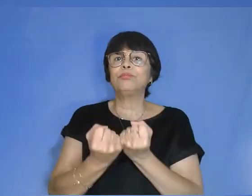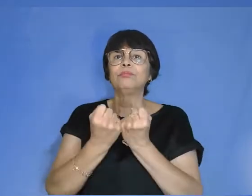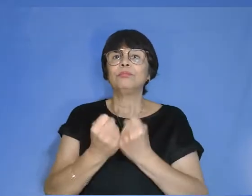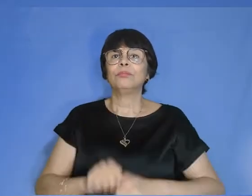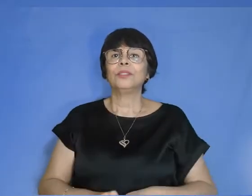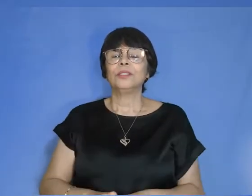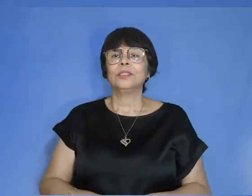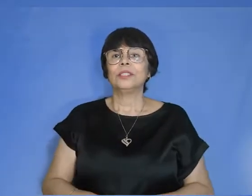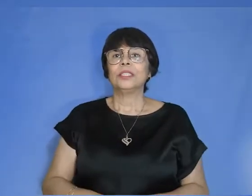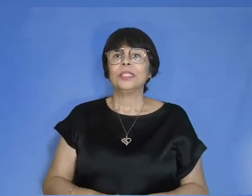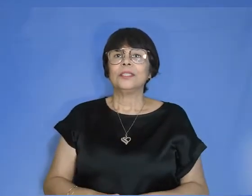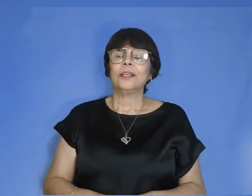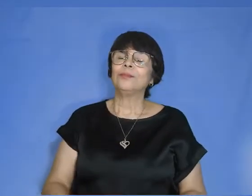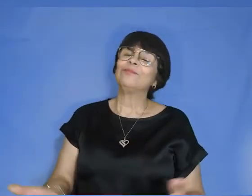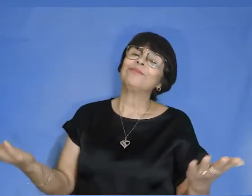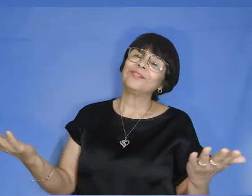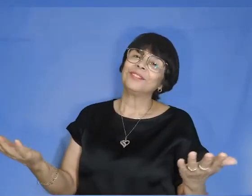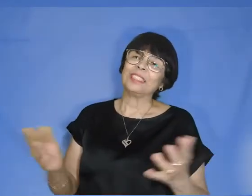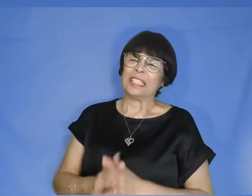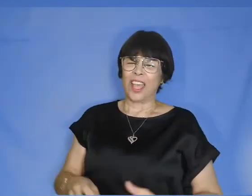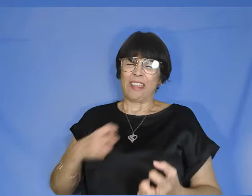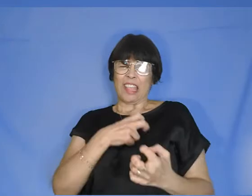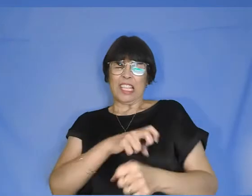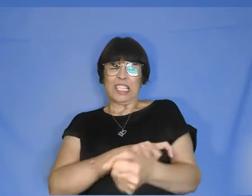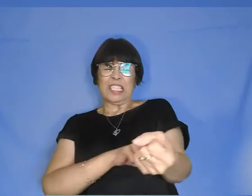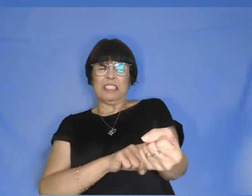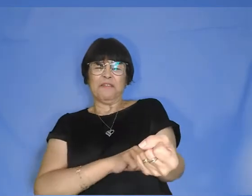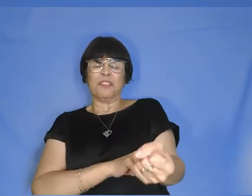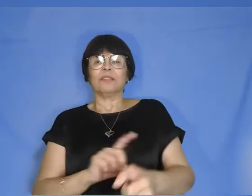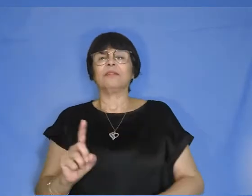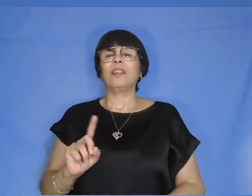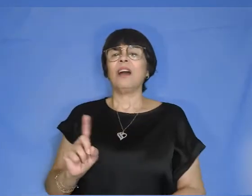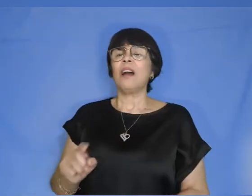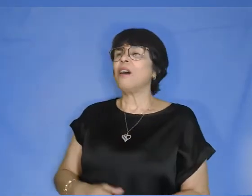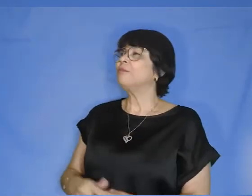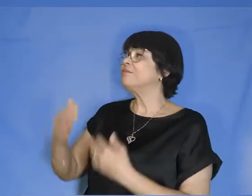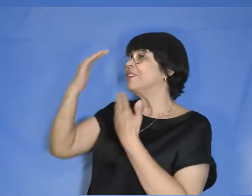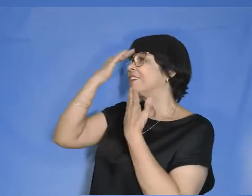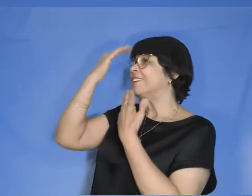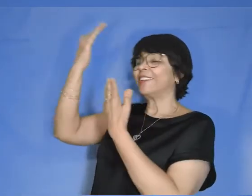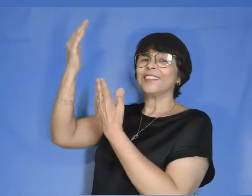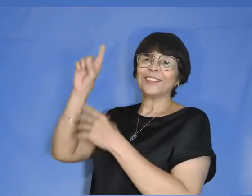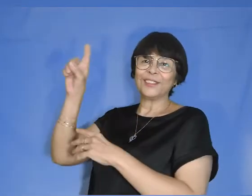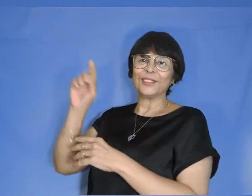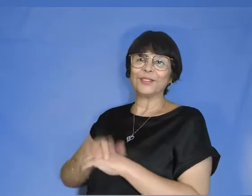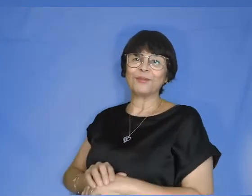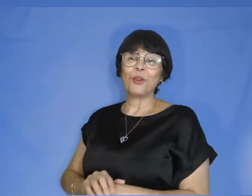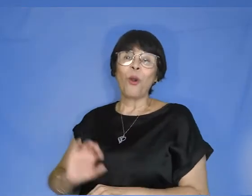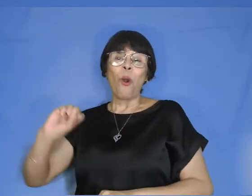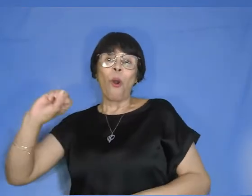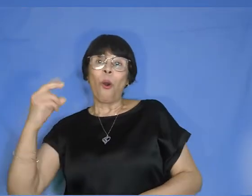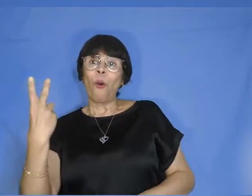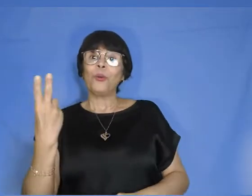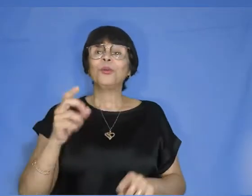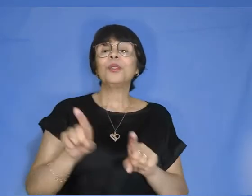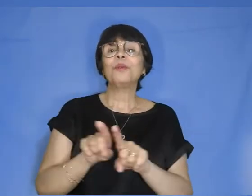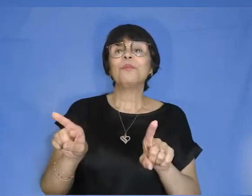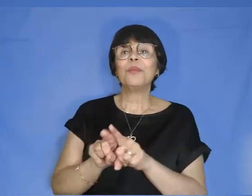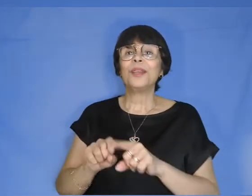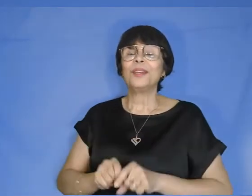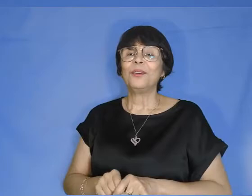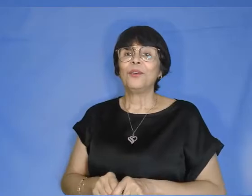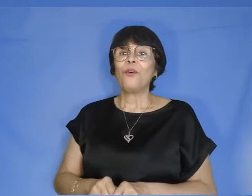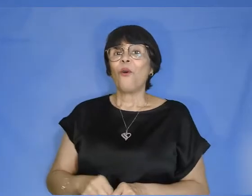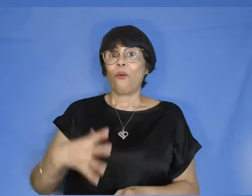emprego. Senhor, já aconteceu isso comigo antes. Olha o que o Senhor fez naquele momento na minha vida. Como isso mudou a minha história,